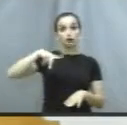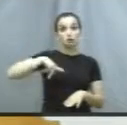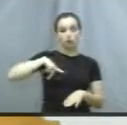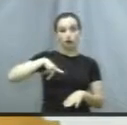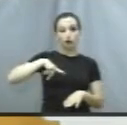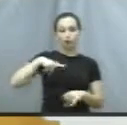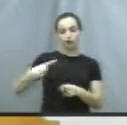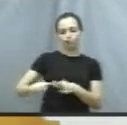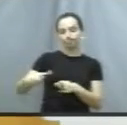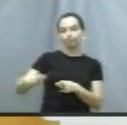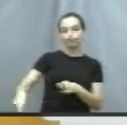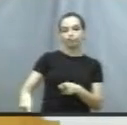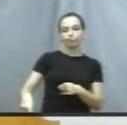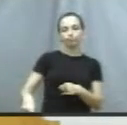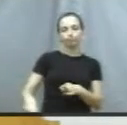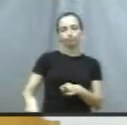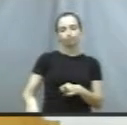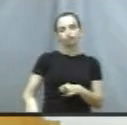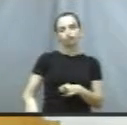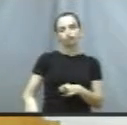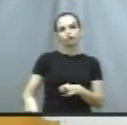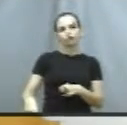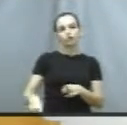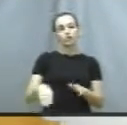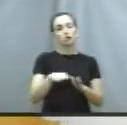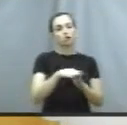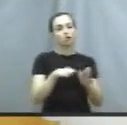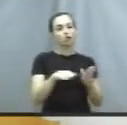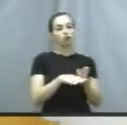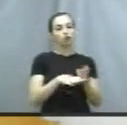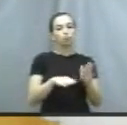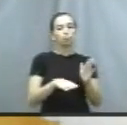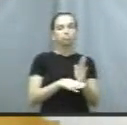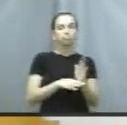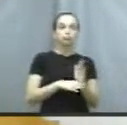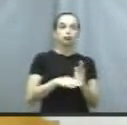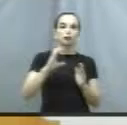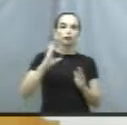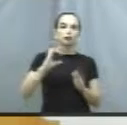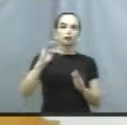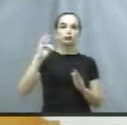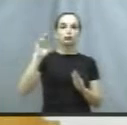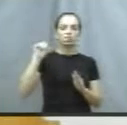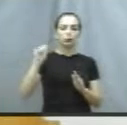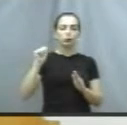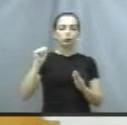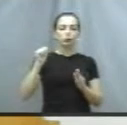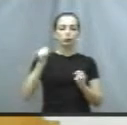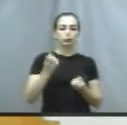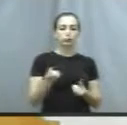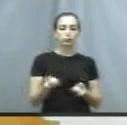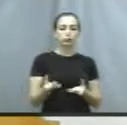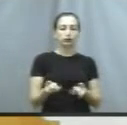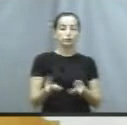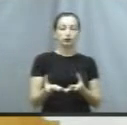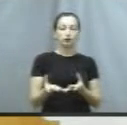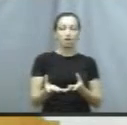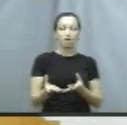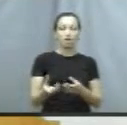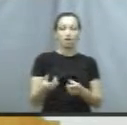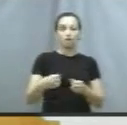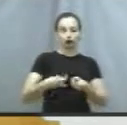contra a medida da CTA de passar a venda dos bilhetes para